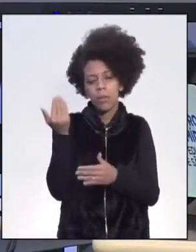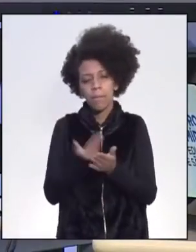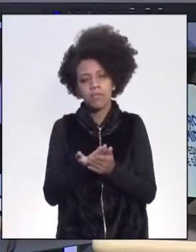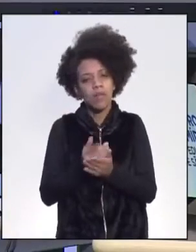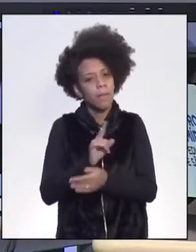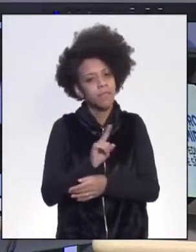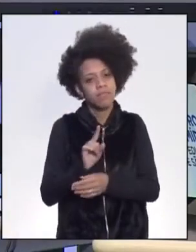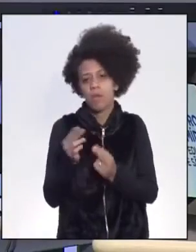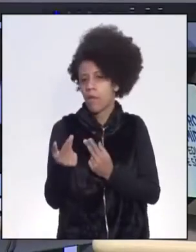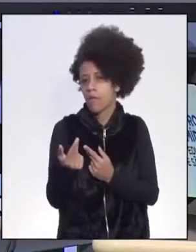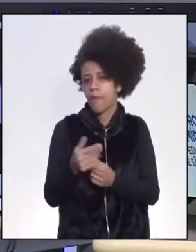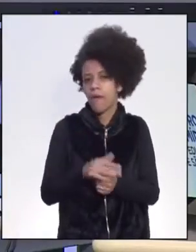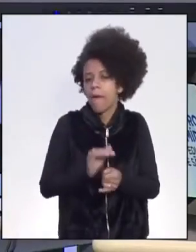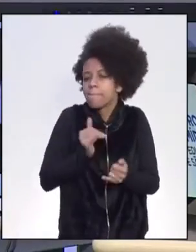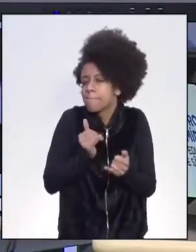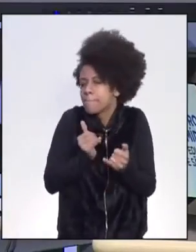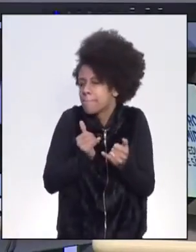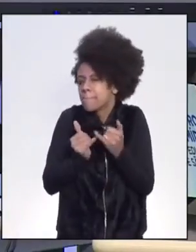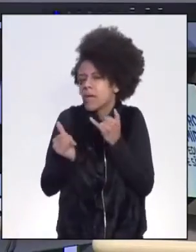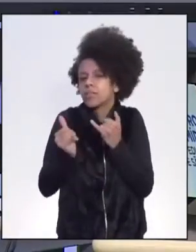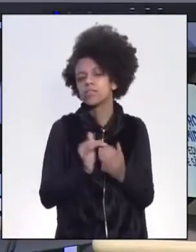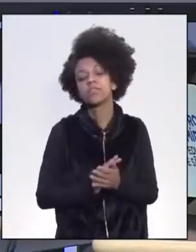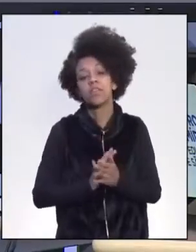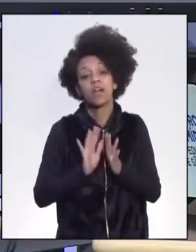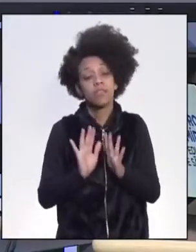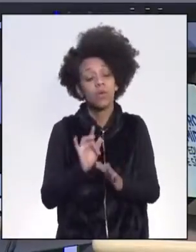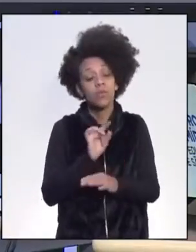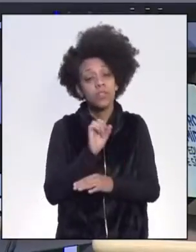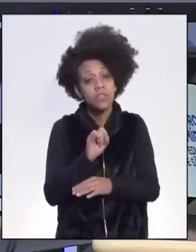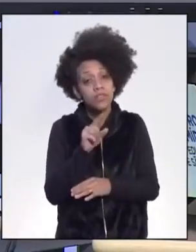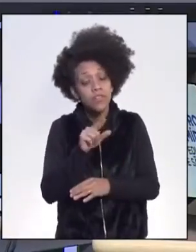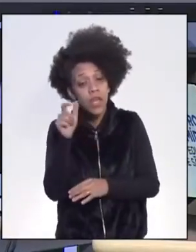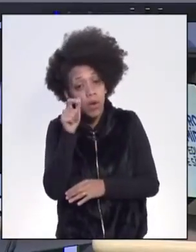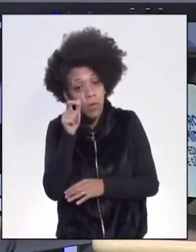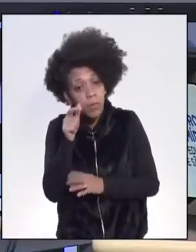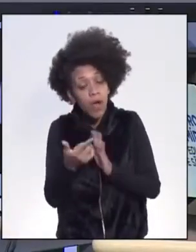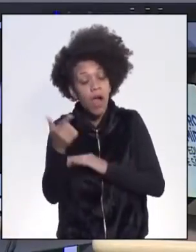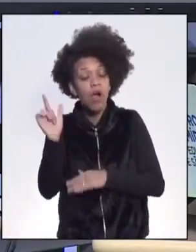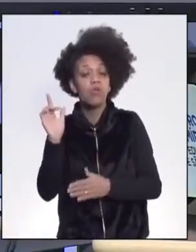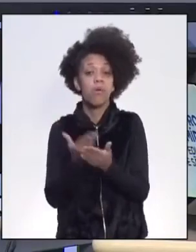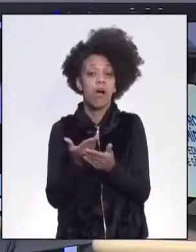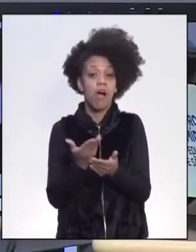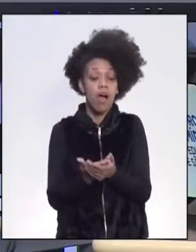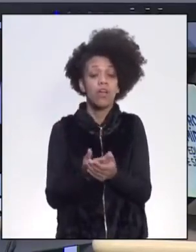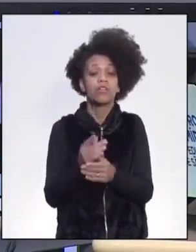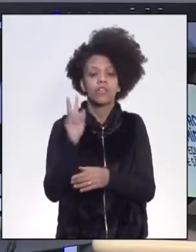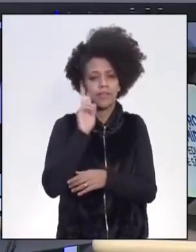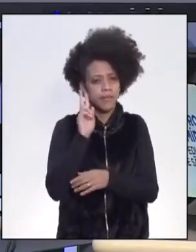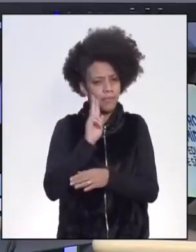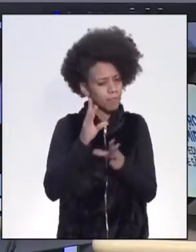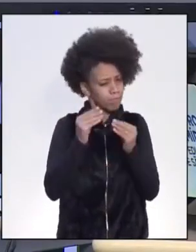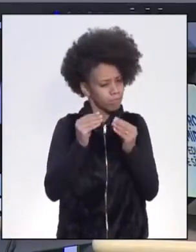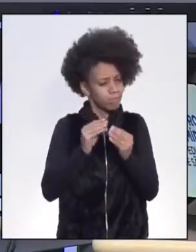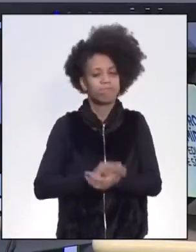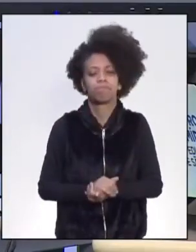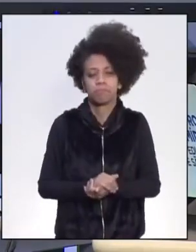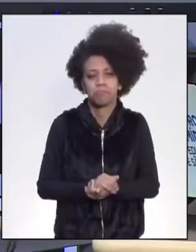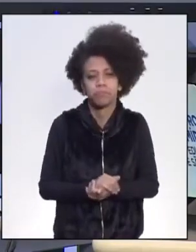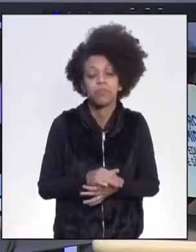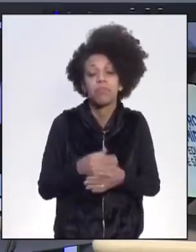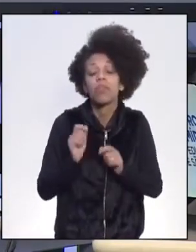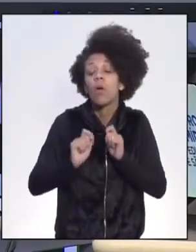não é igual, hein? Mas é bem parecida. Então, se você acompanhou a nossa última aula, você vai lembrar de muita coisa, tá bom? O